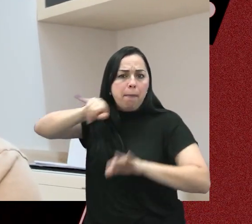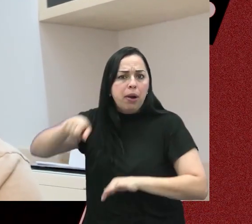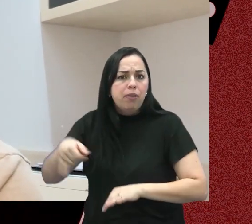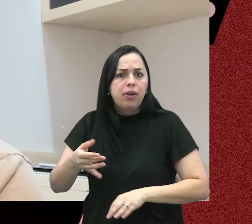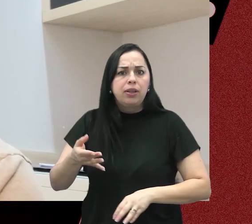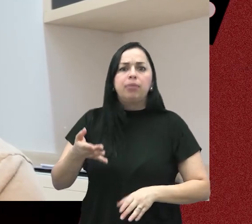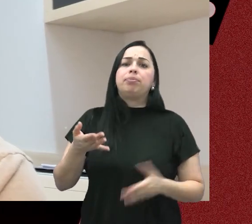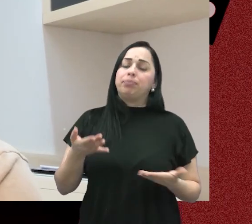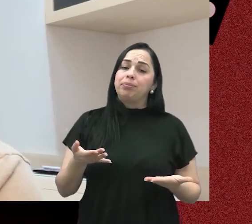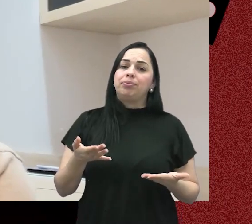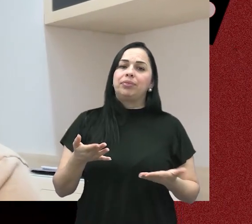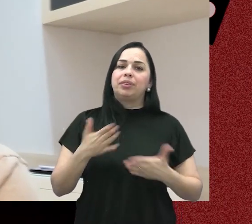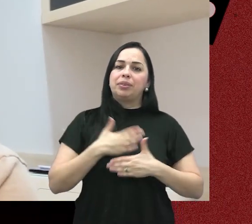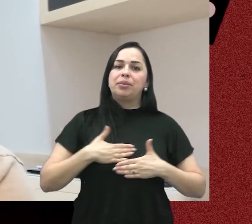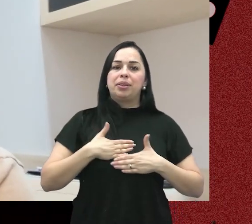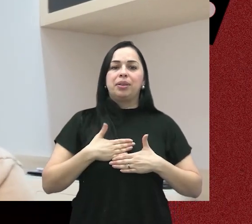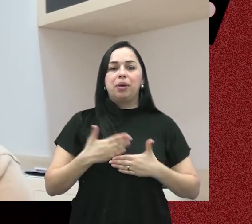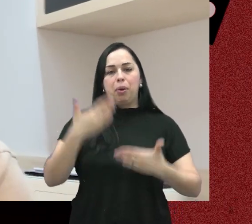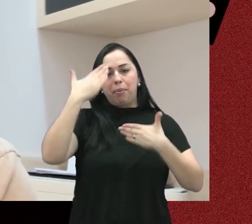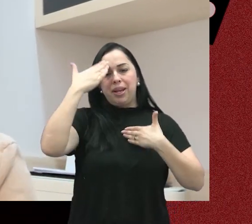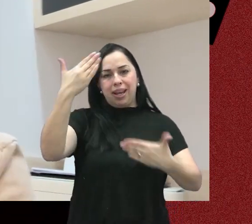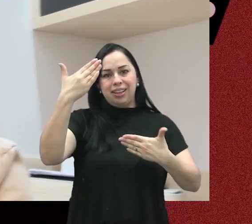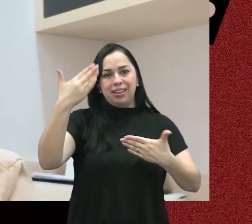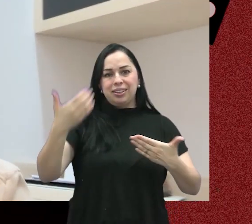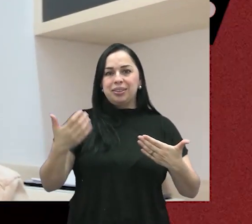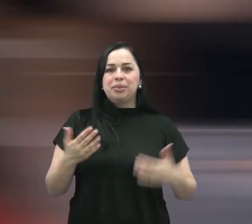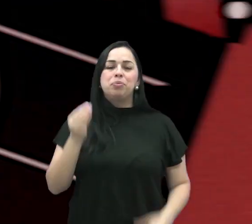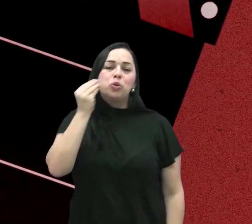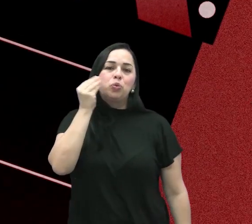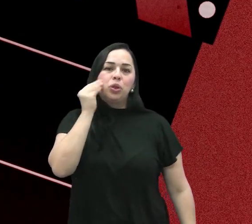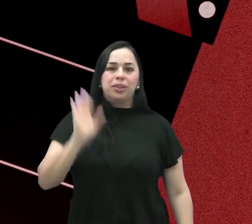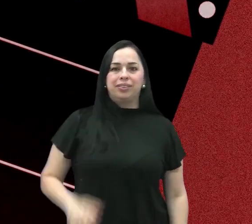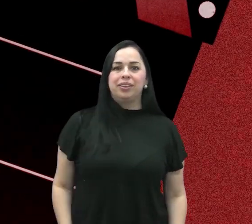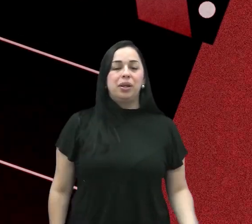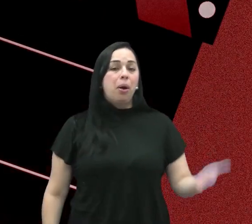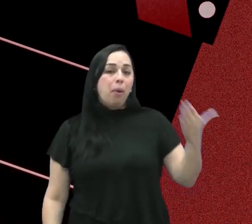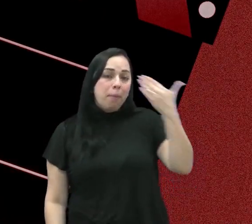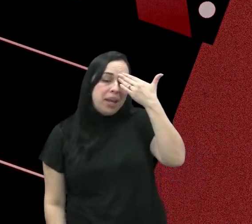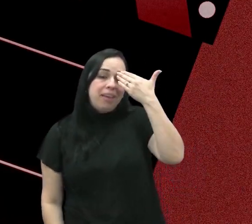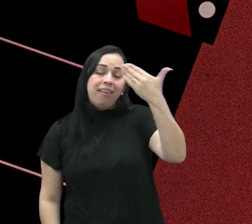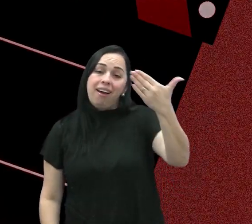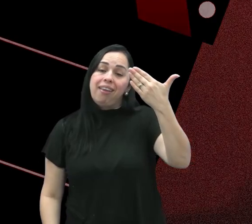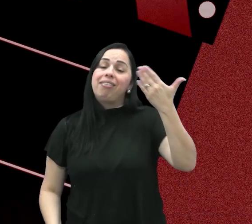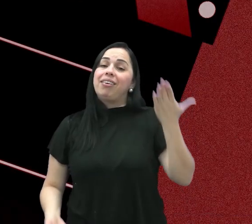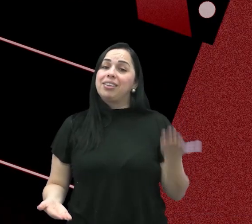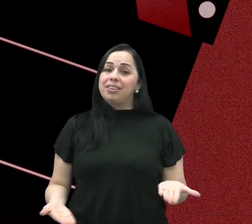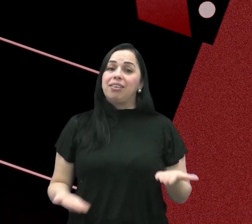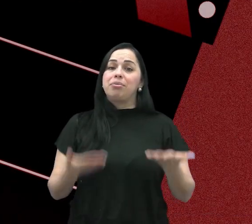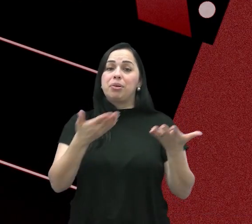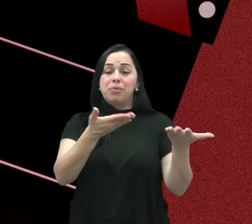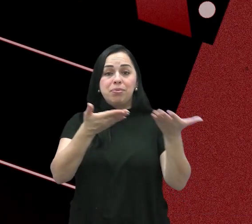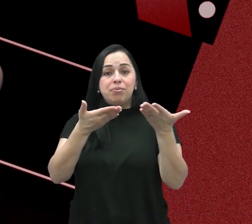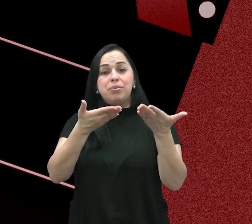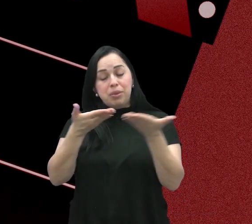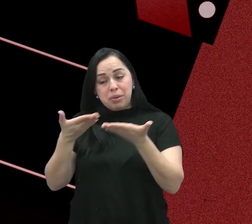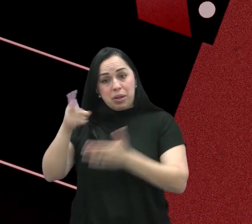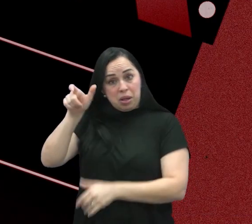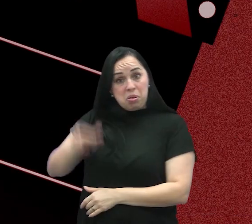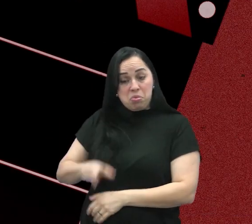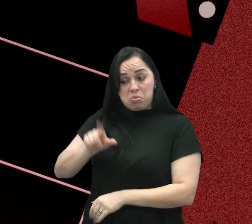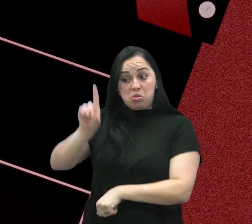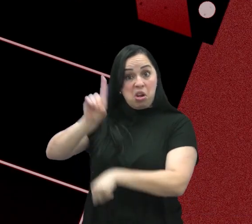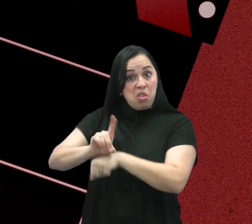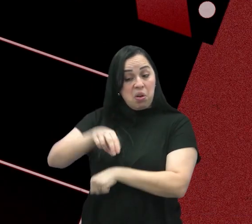aproveitem e vamos que vamos. Obrigado, Dani. Beijão. Obrigada, Neto. Tá aí então um convite feito pelo